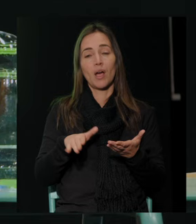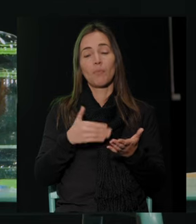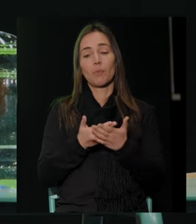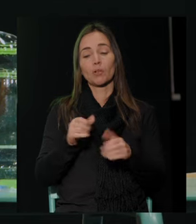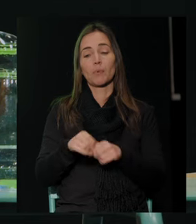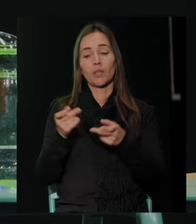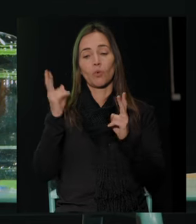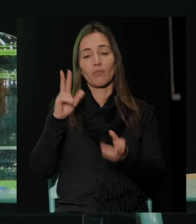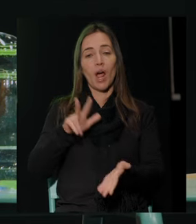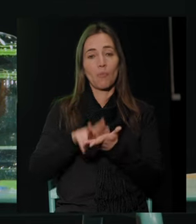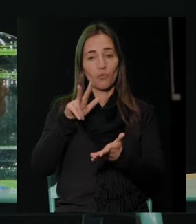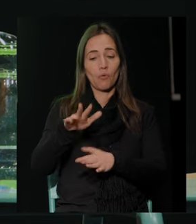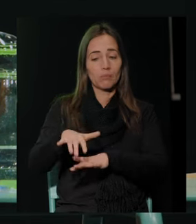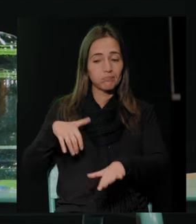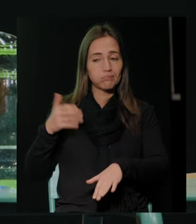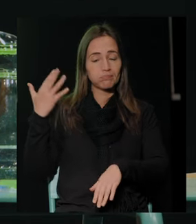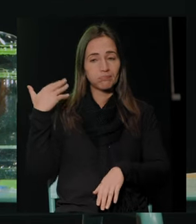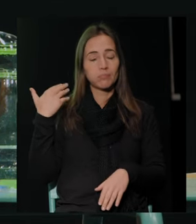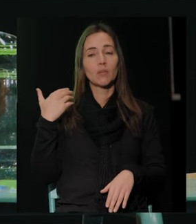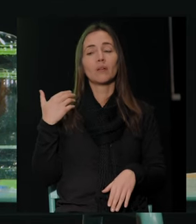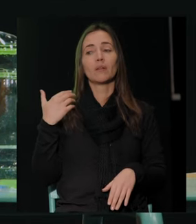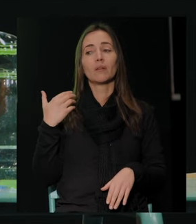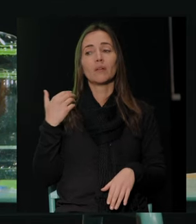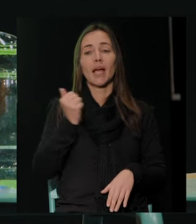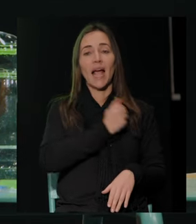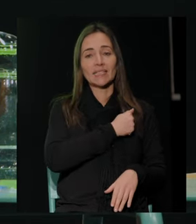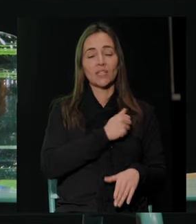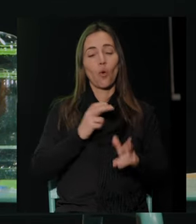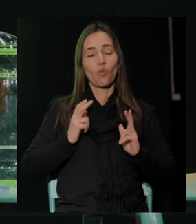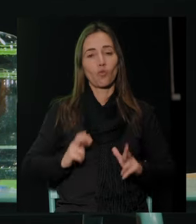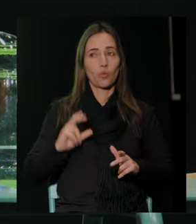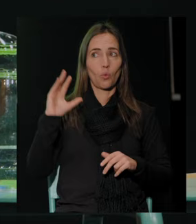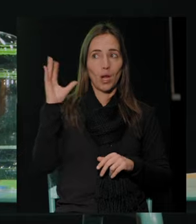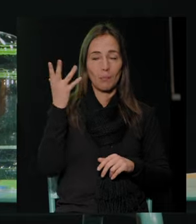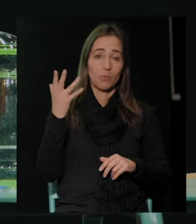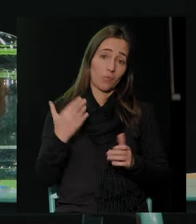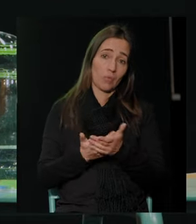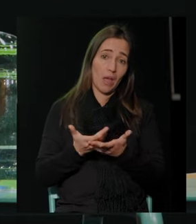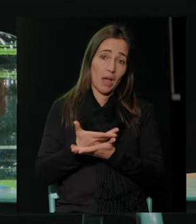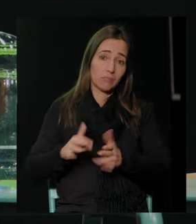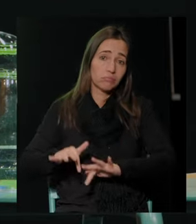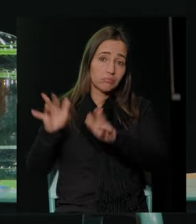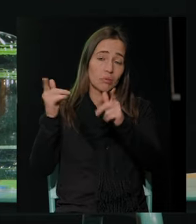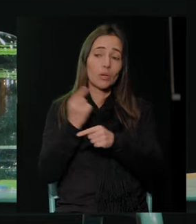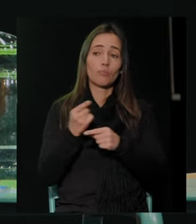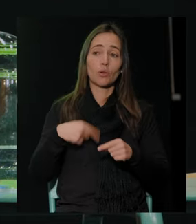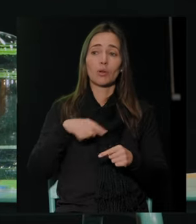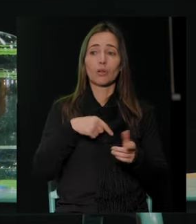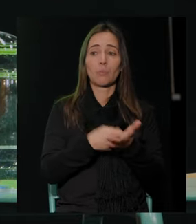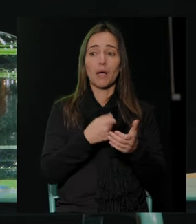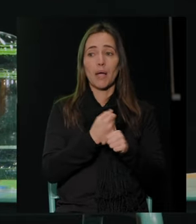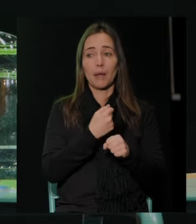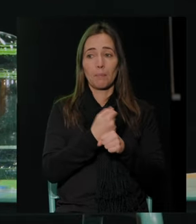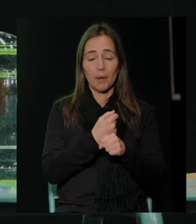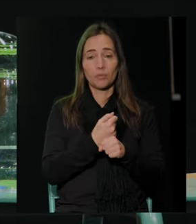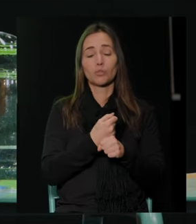no Parlamento há uns meses, dos 3C, né? Casa, conforto e clima, bem, isto gera crescimento, porque estamos a pagar empregos, estamos a